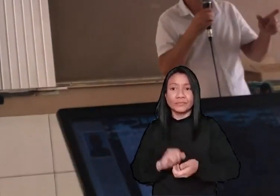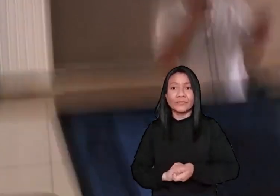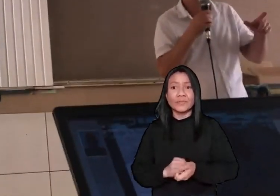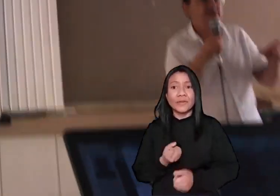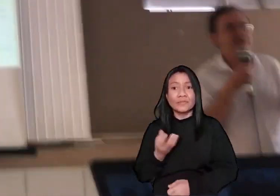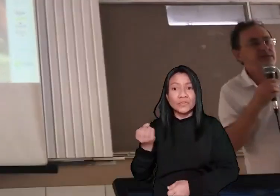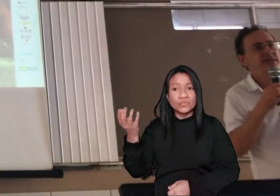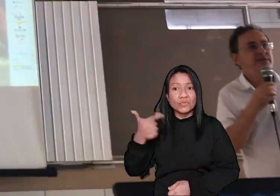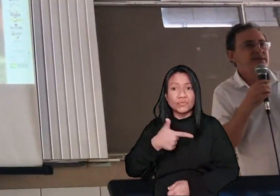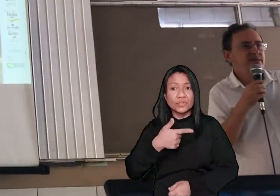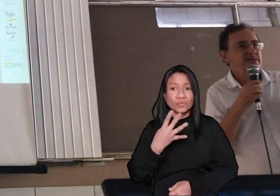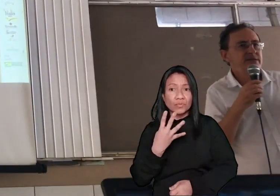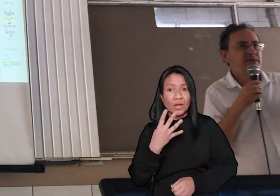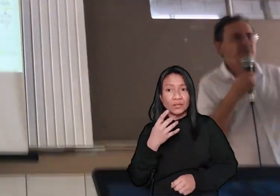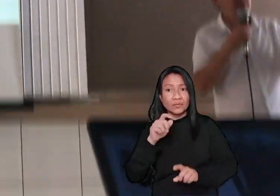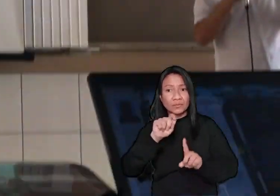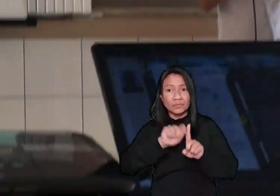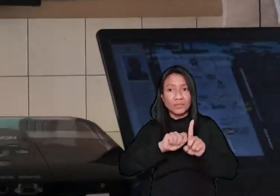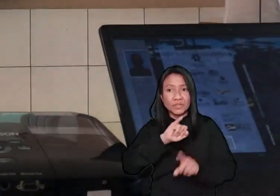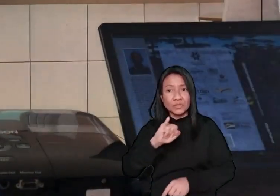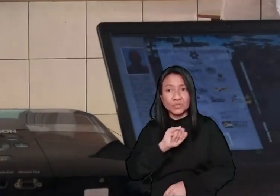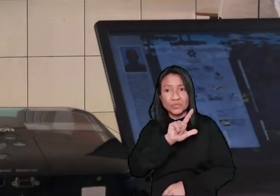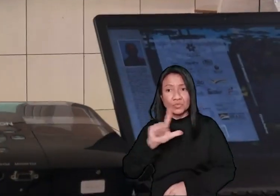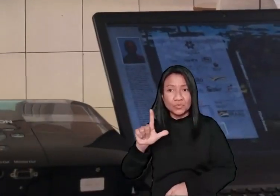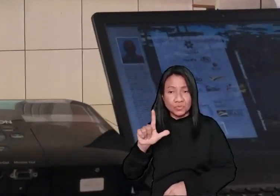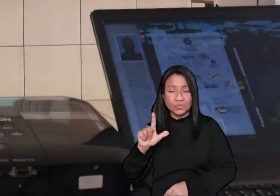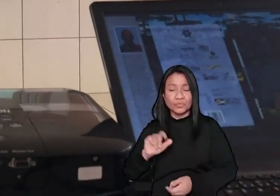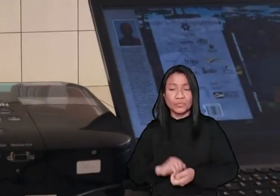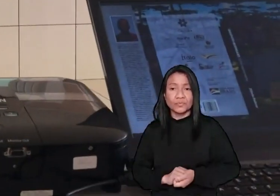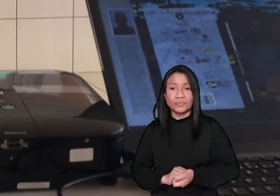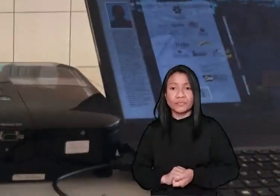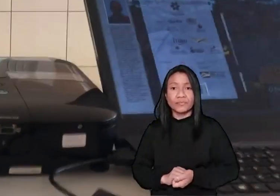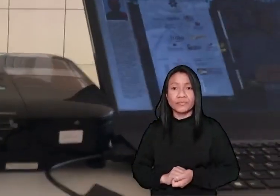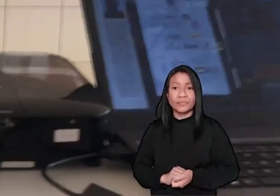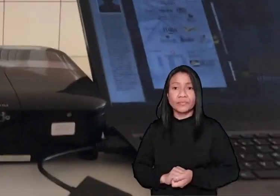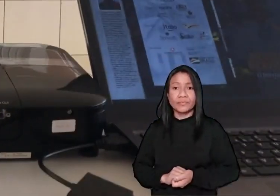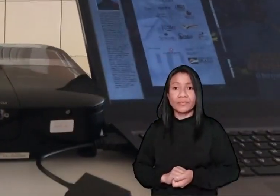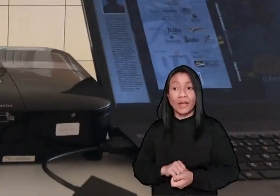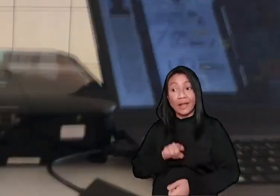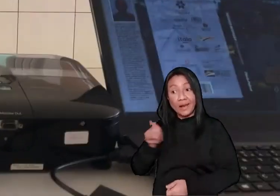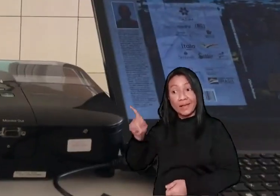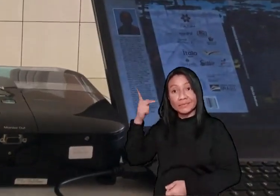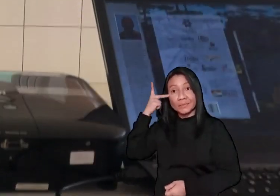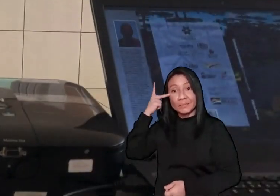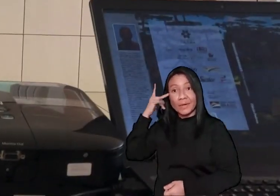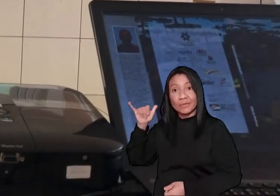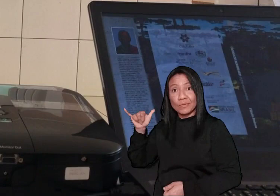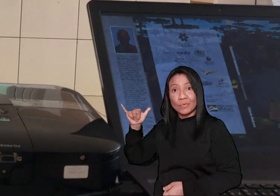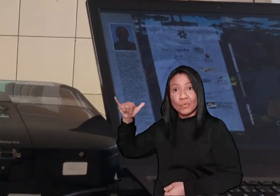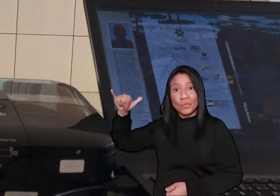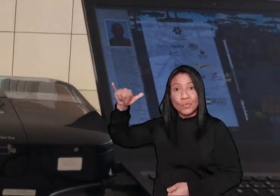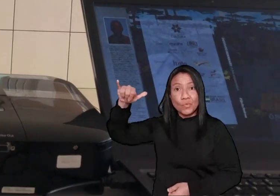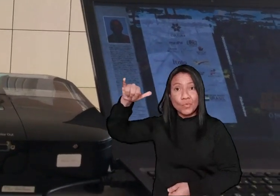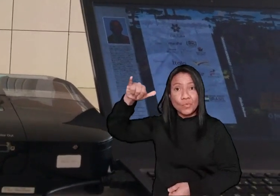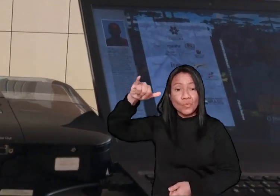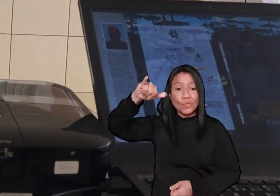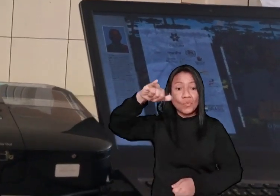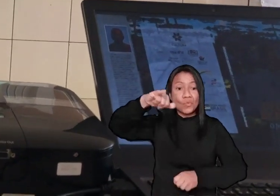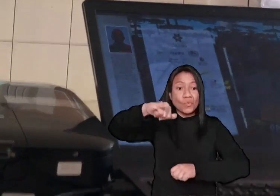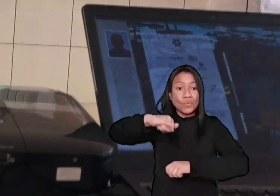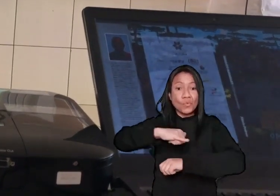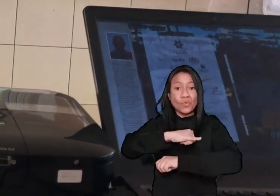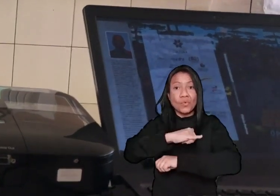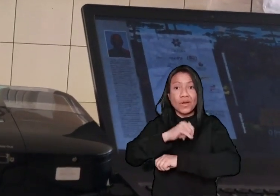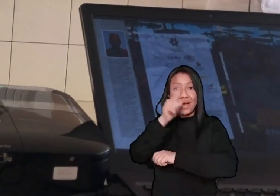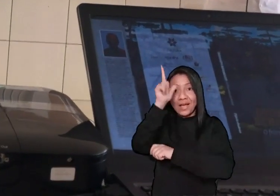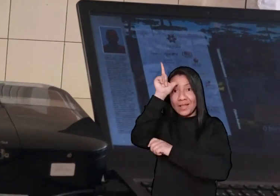São Paulo, de avião, foi para a Alemanha, e logo, uns dias depois, ele foi para o hospital, e do hospital ele não saiu mais,